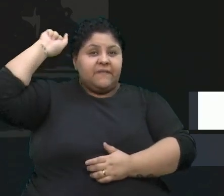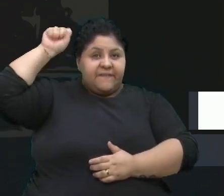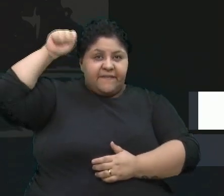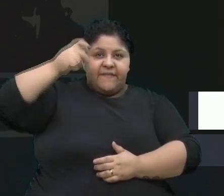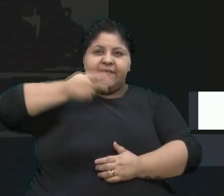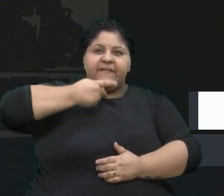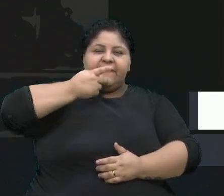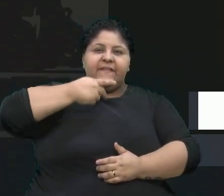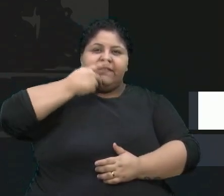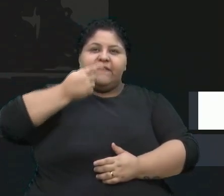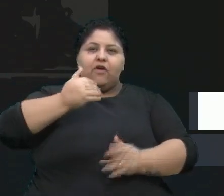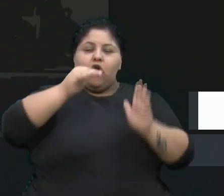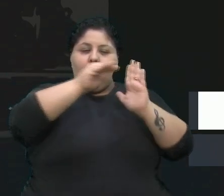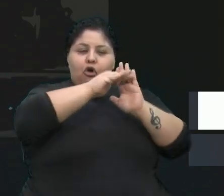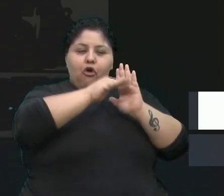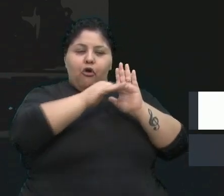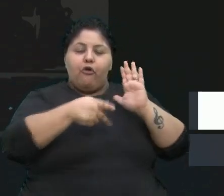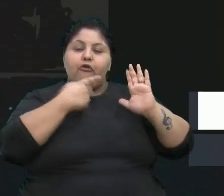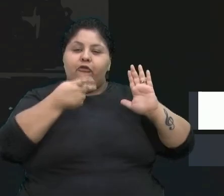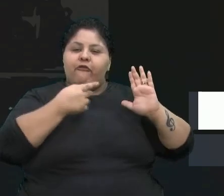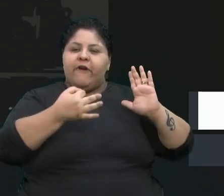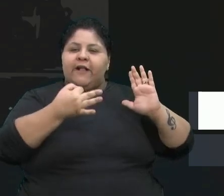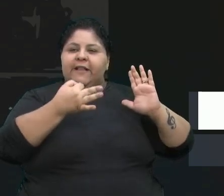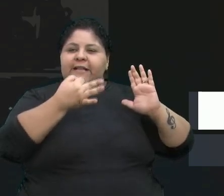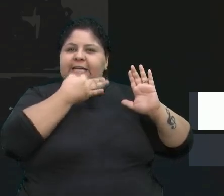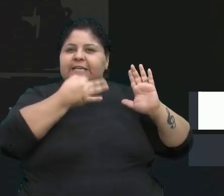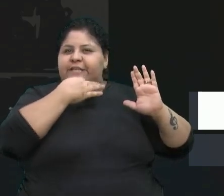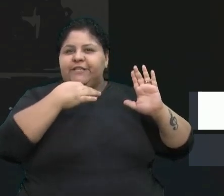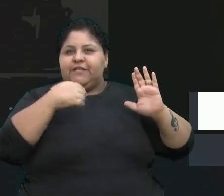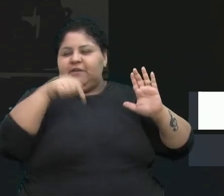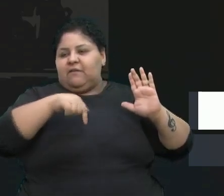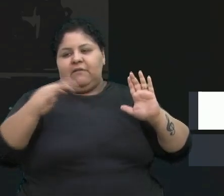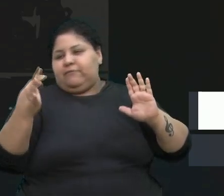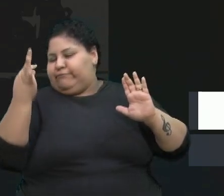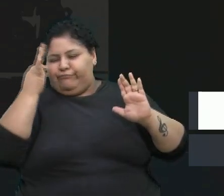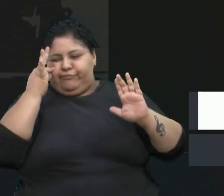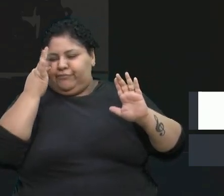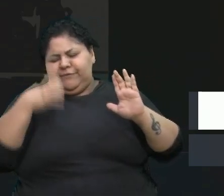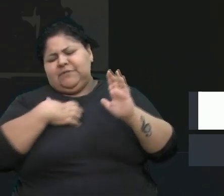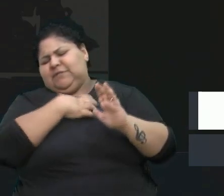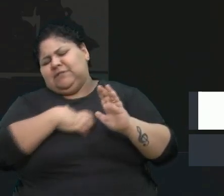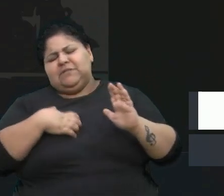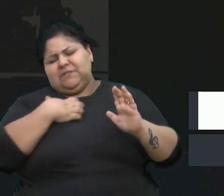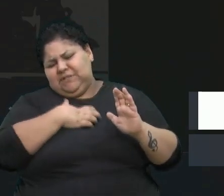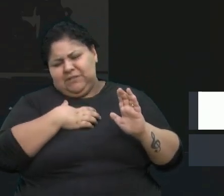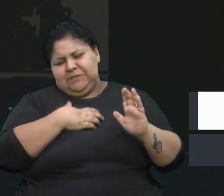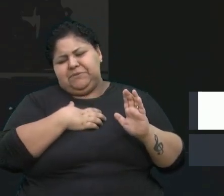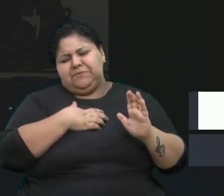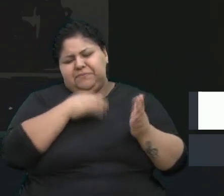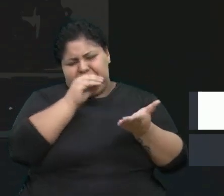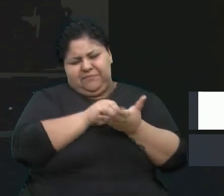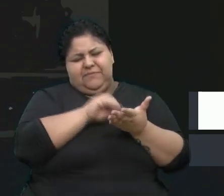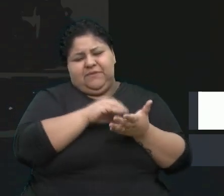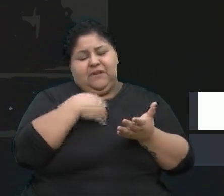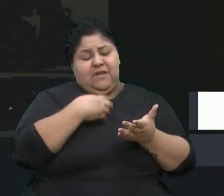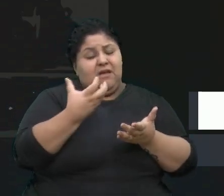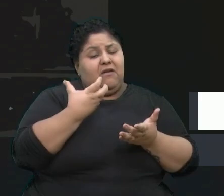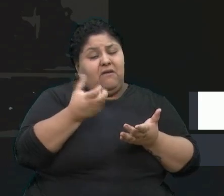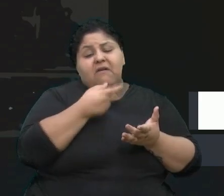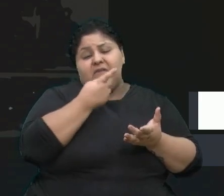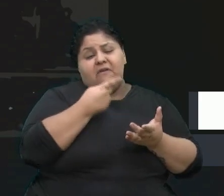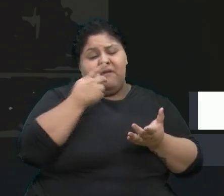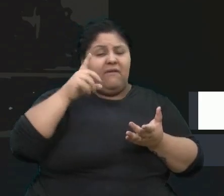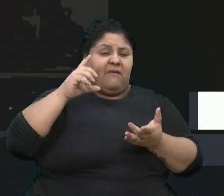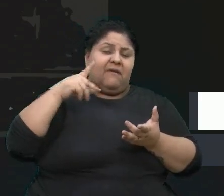Fala Caxias ontem e que eu não estava presente e que sentiu a minha falta, eu queria dizer ao vereador